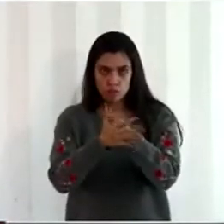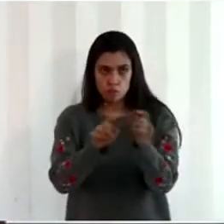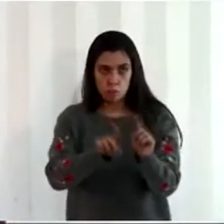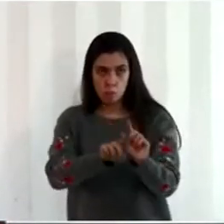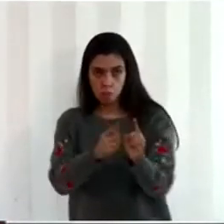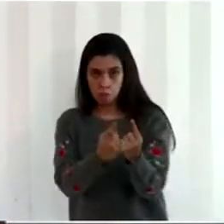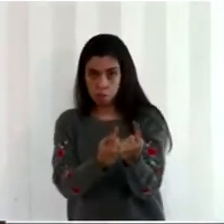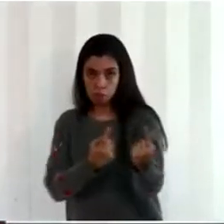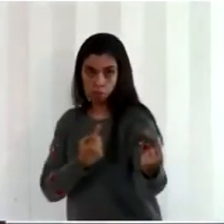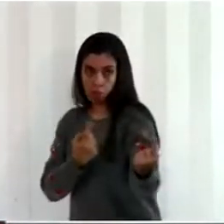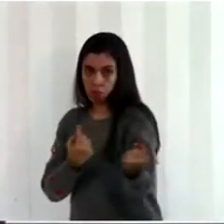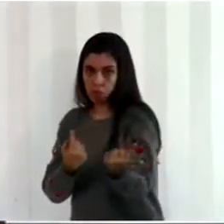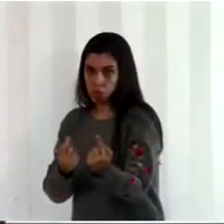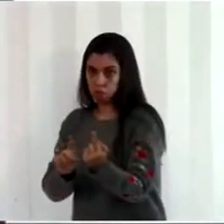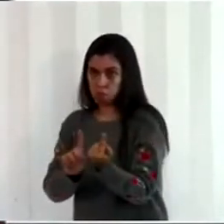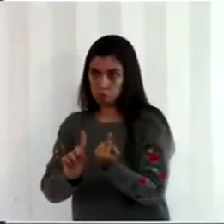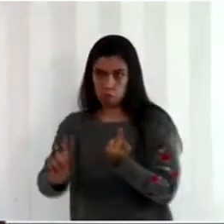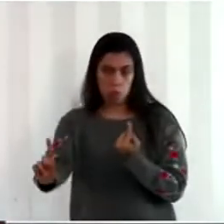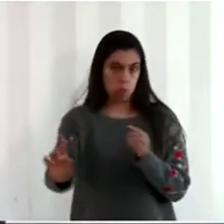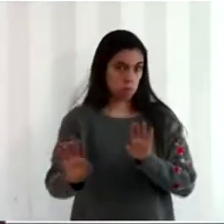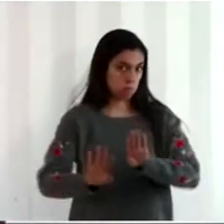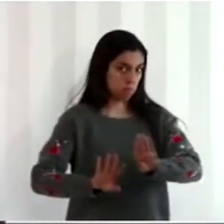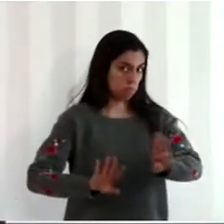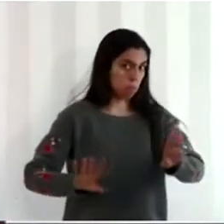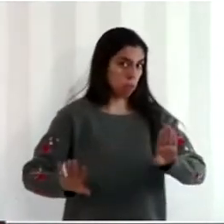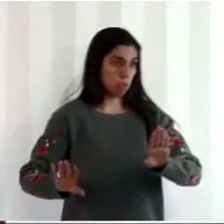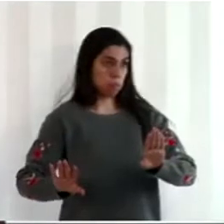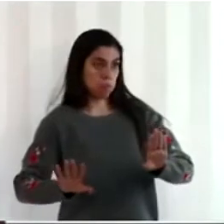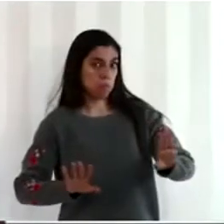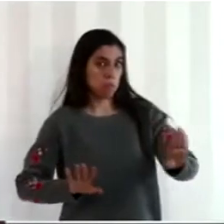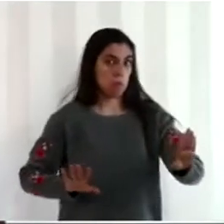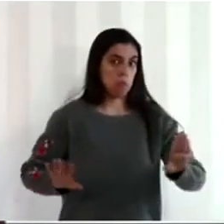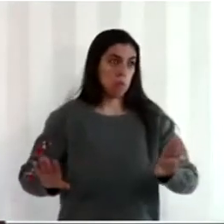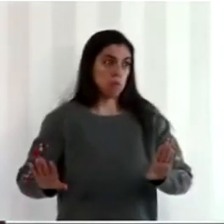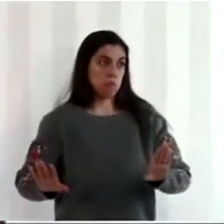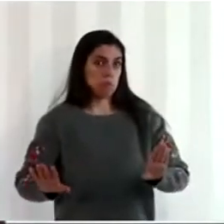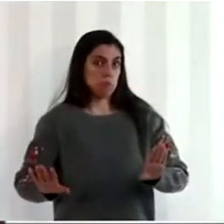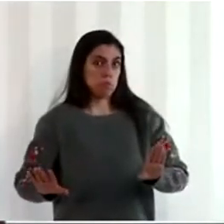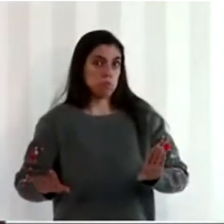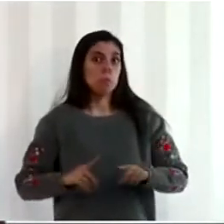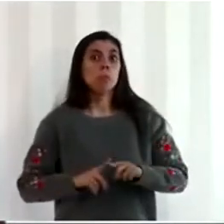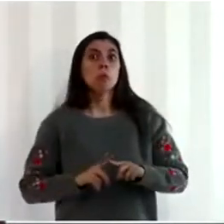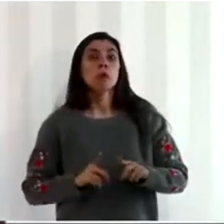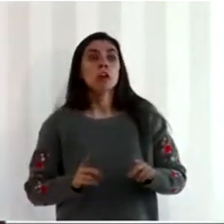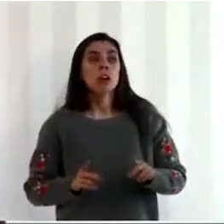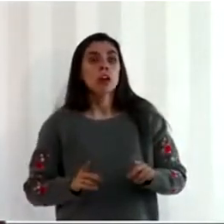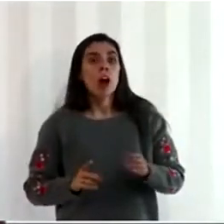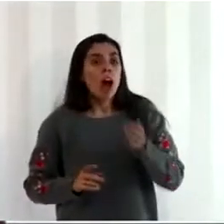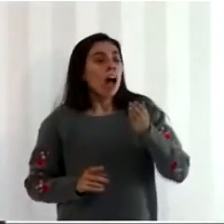pessoa. Mas você pode transmitir saúde para outra pessoa?